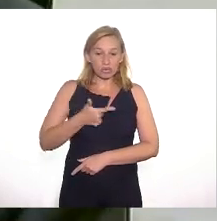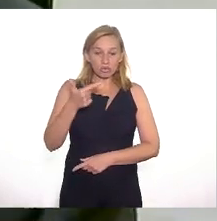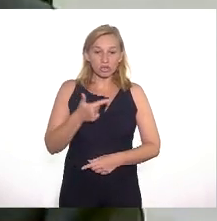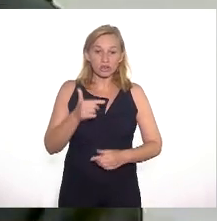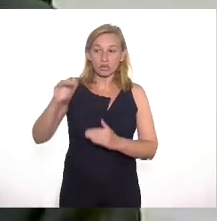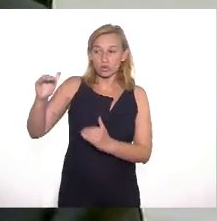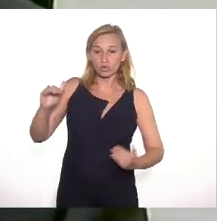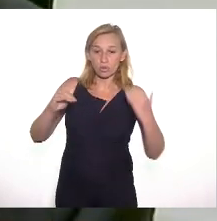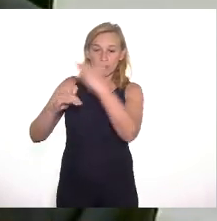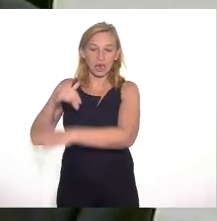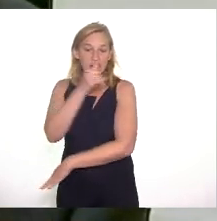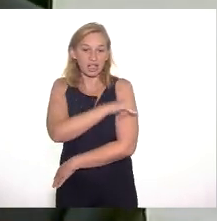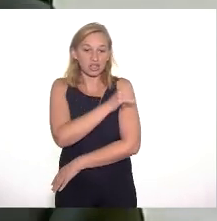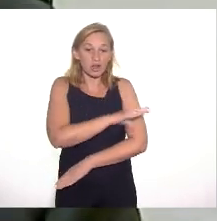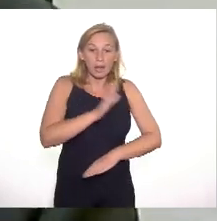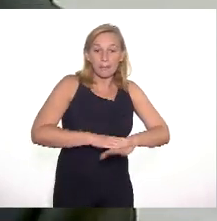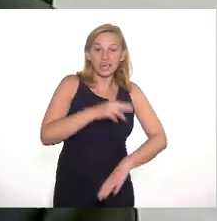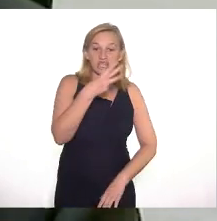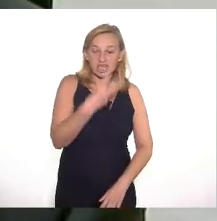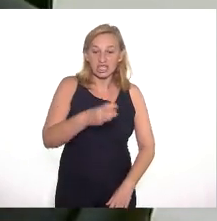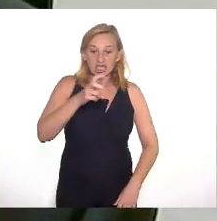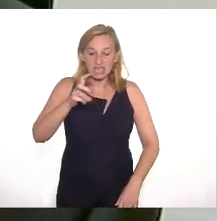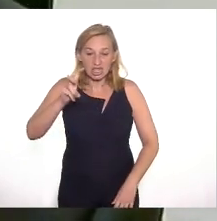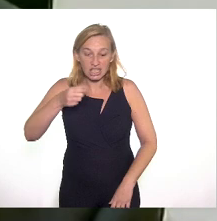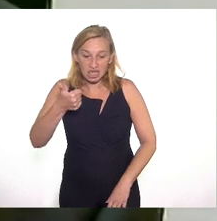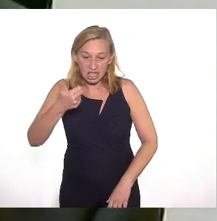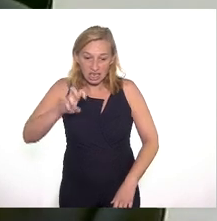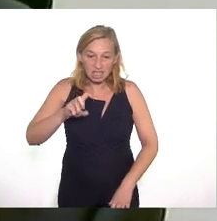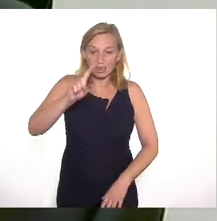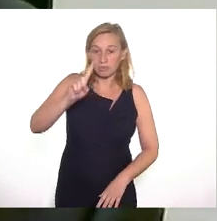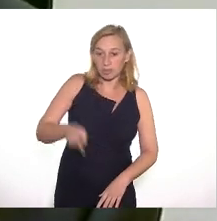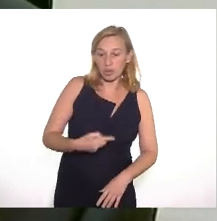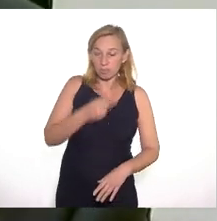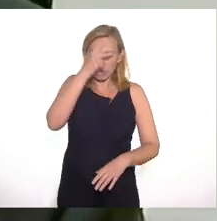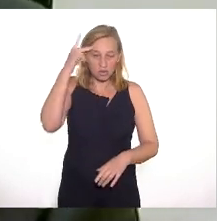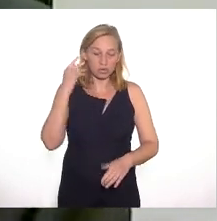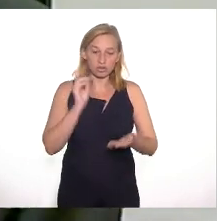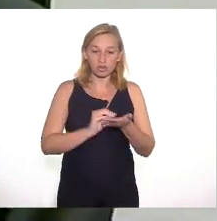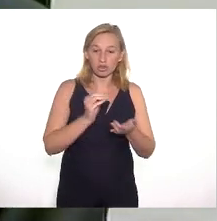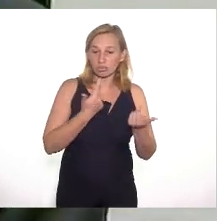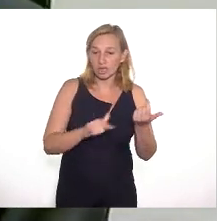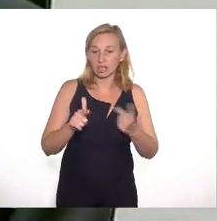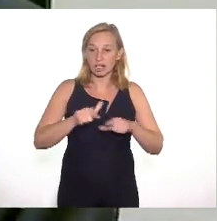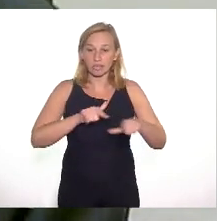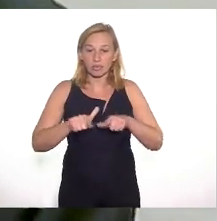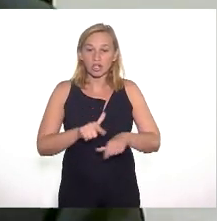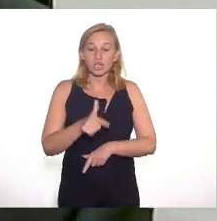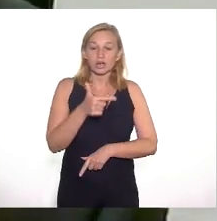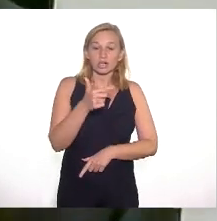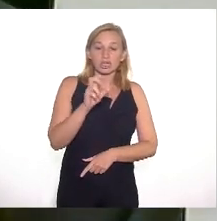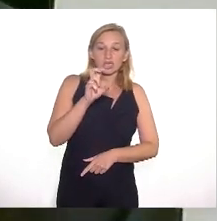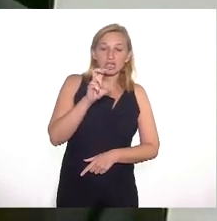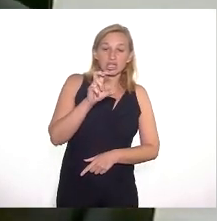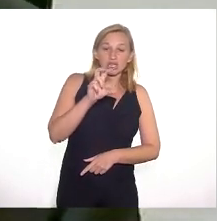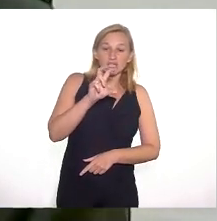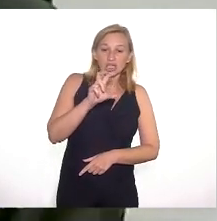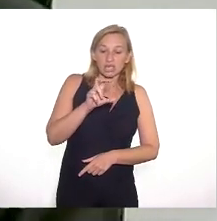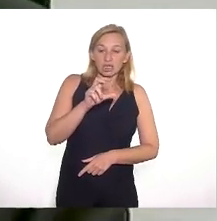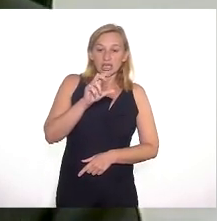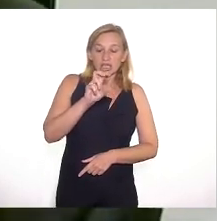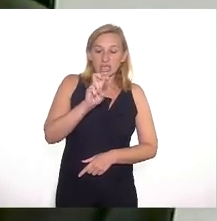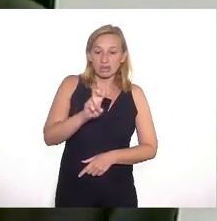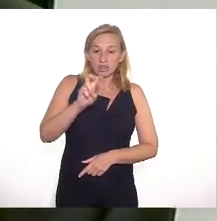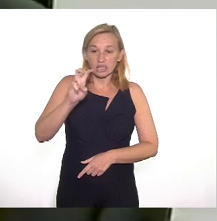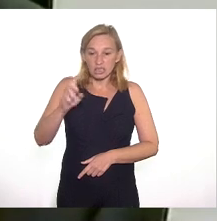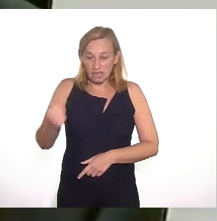RJ contempla mais de 315 mil desempregados, investimento de mais de 77 milhões de reais e a retirada